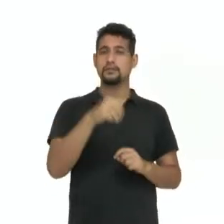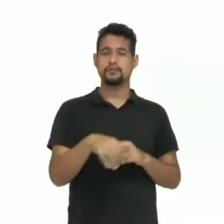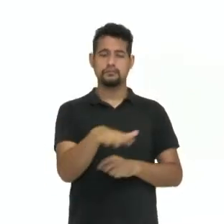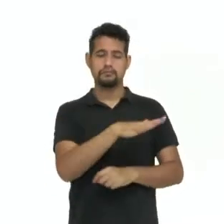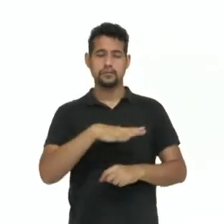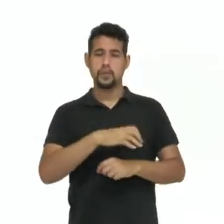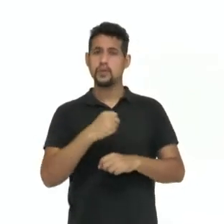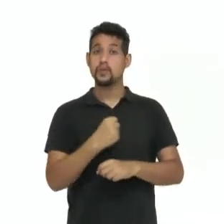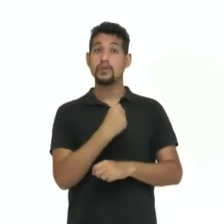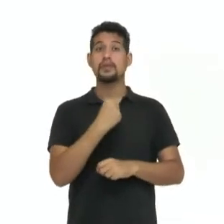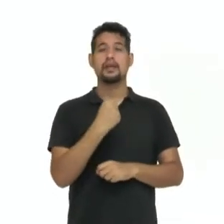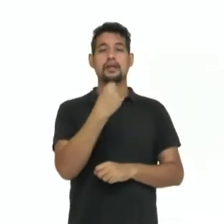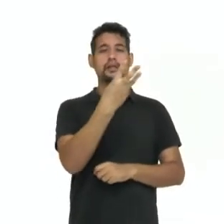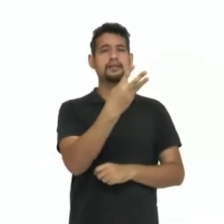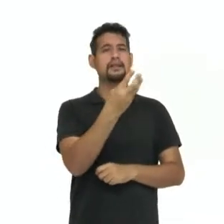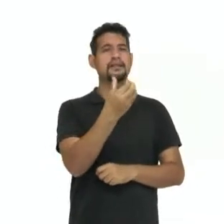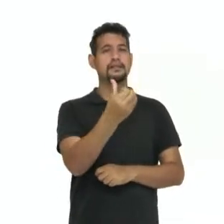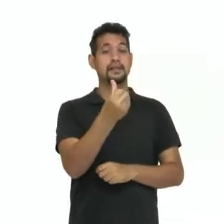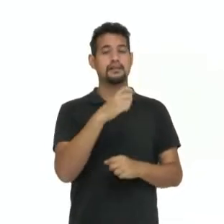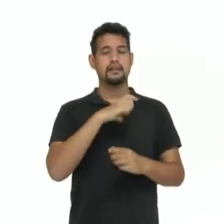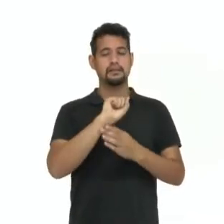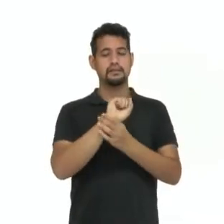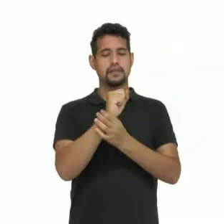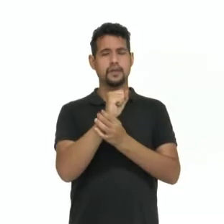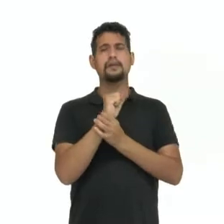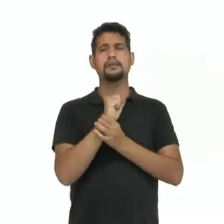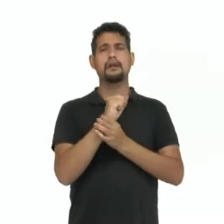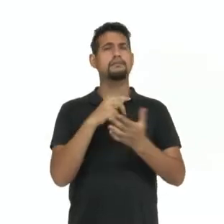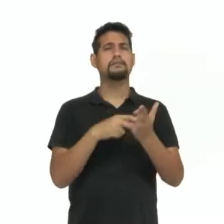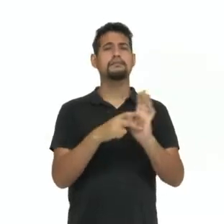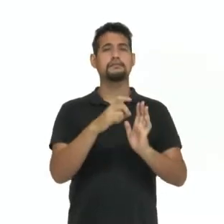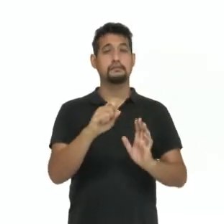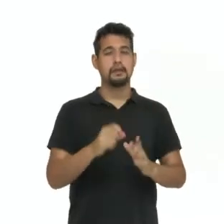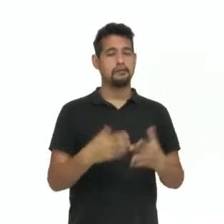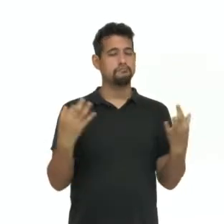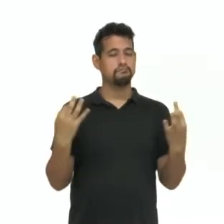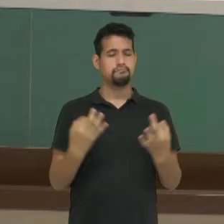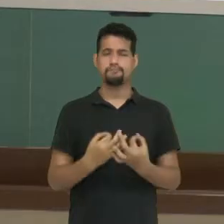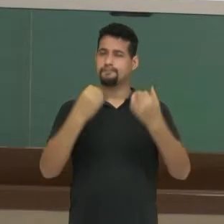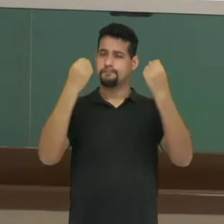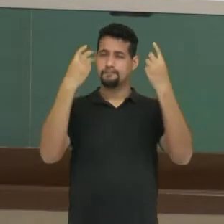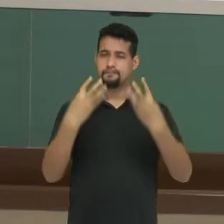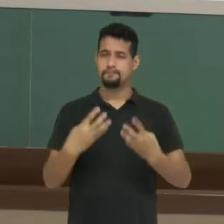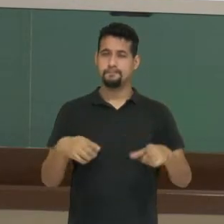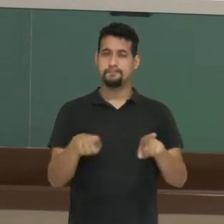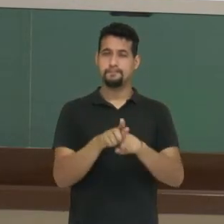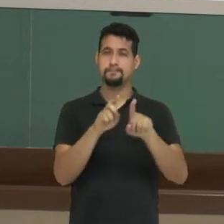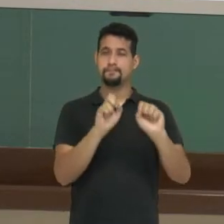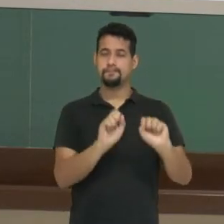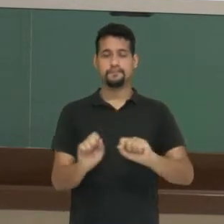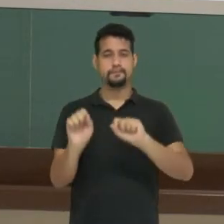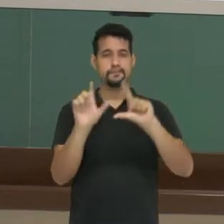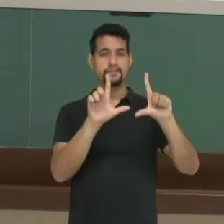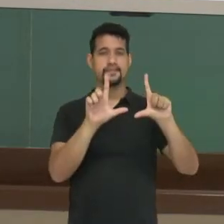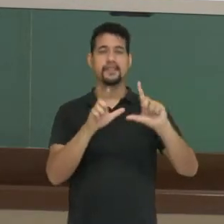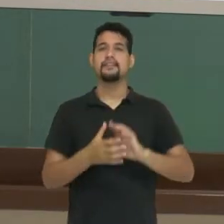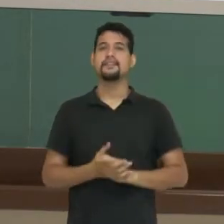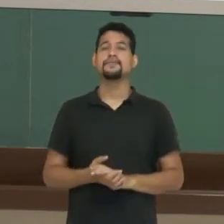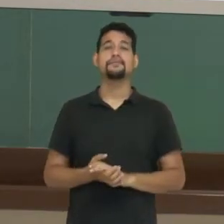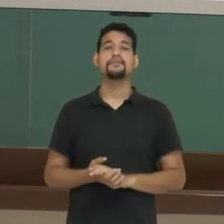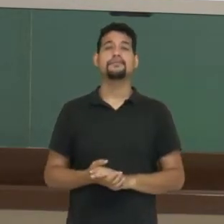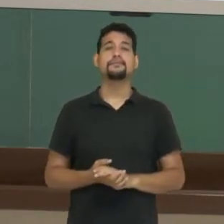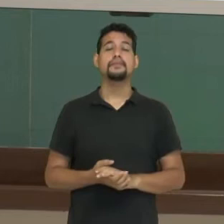combate e 36 de área de segurança. Então, está devidamente explicado nesse slide. Quanto